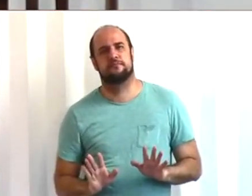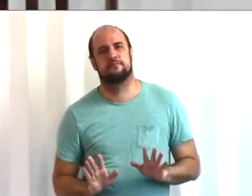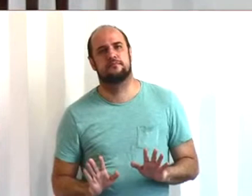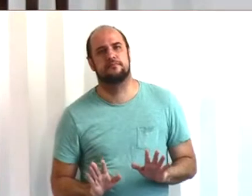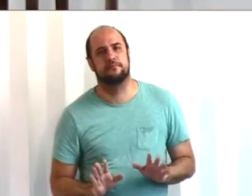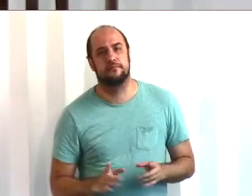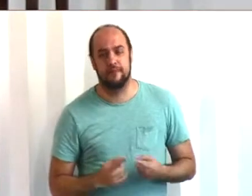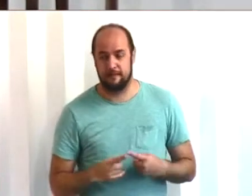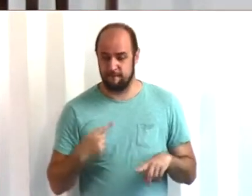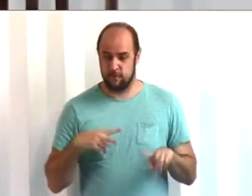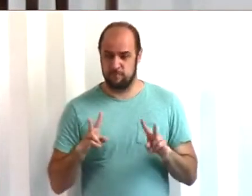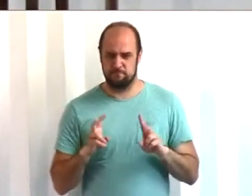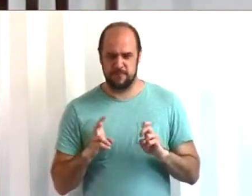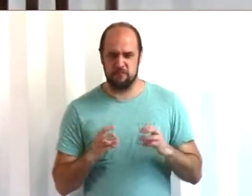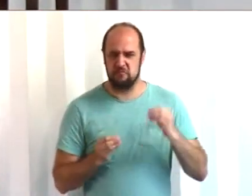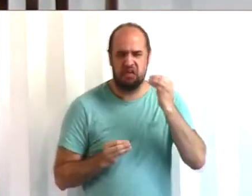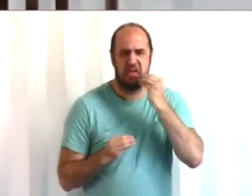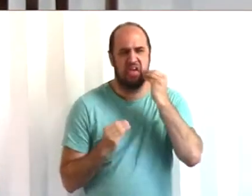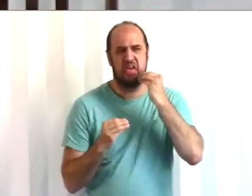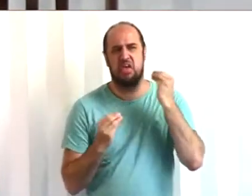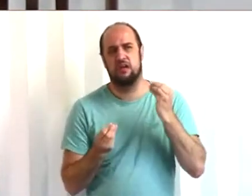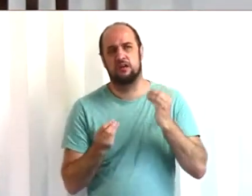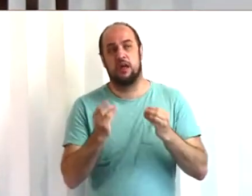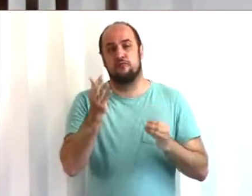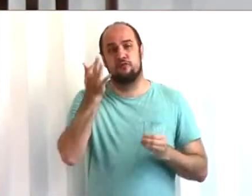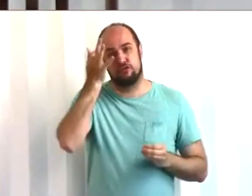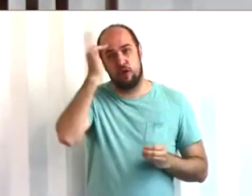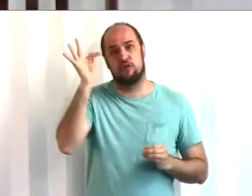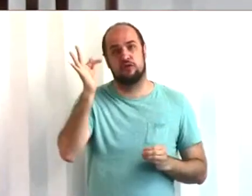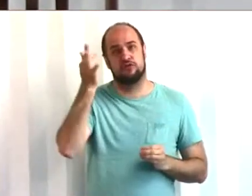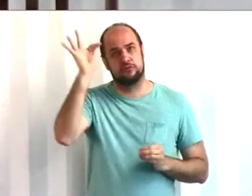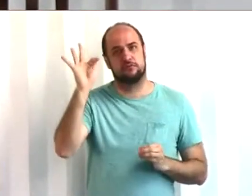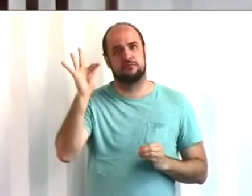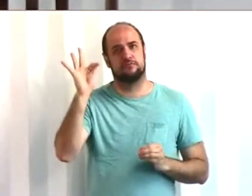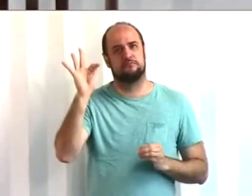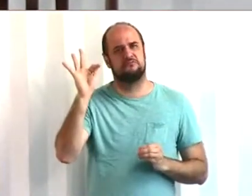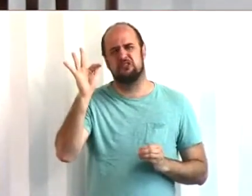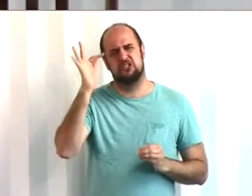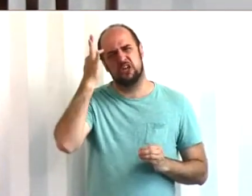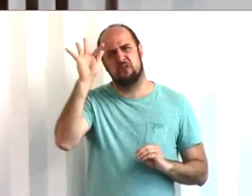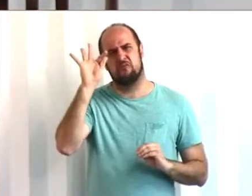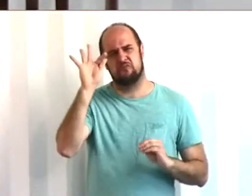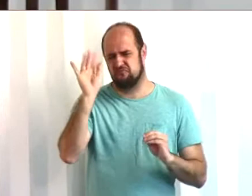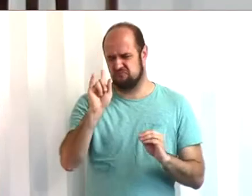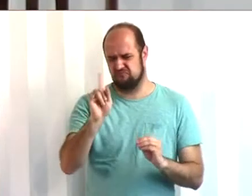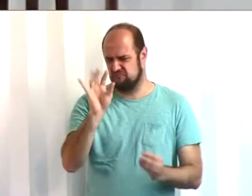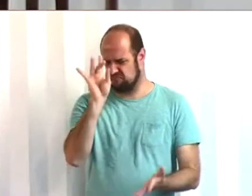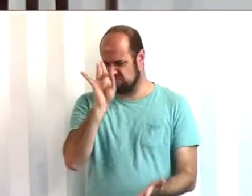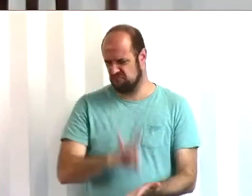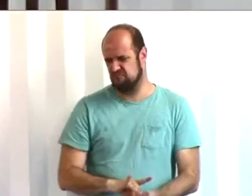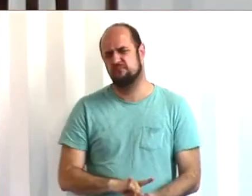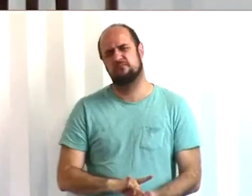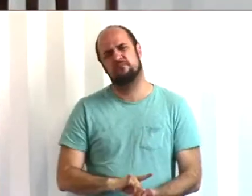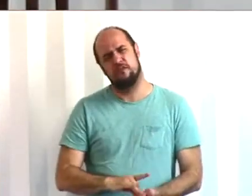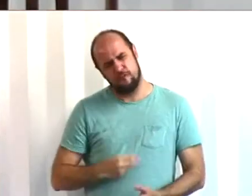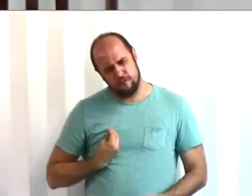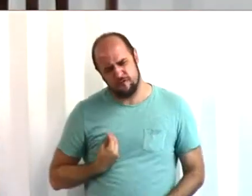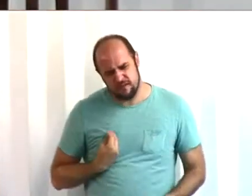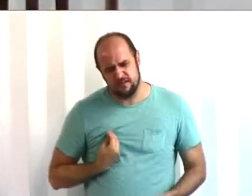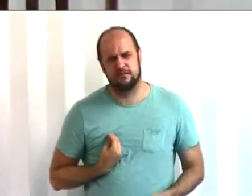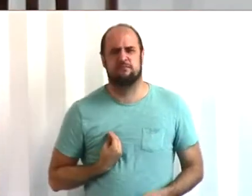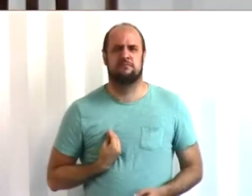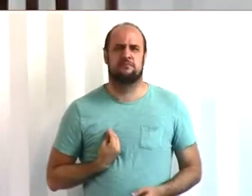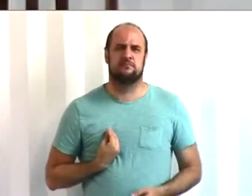primeiro momento parece teológico, mas não é só teológico. É um assunto real. Um assunto